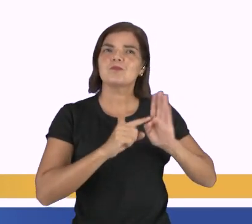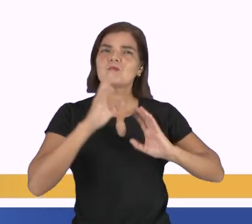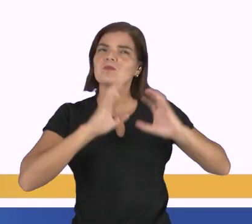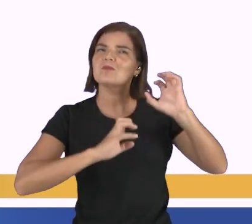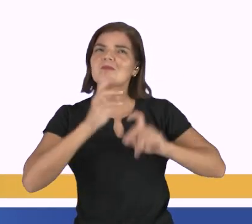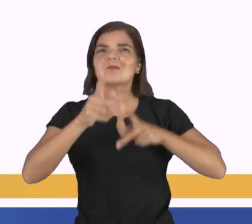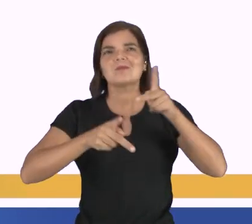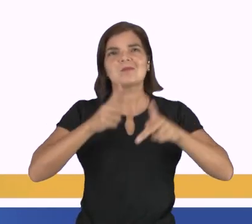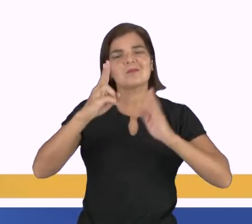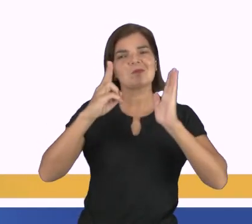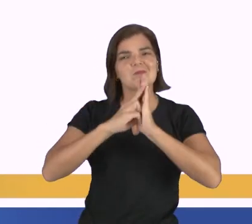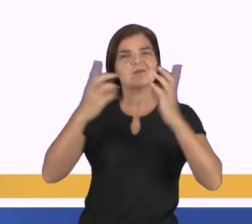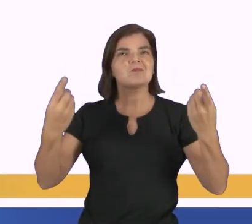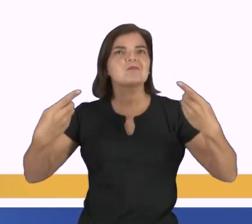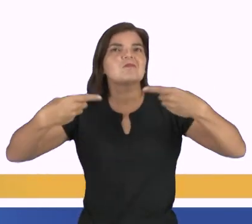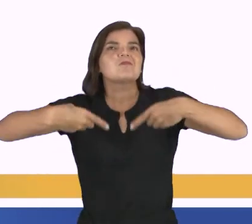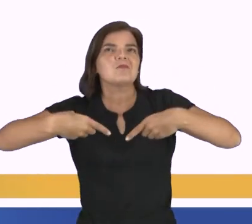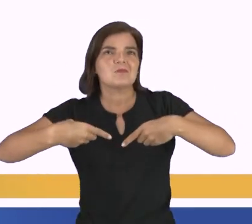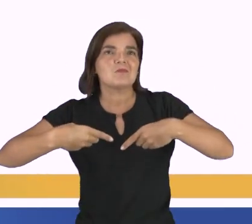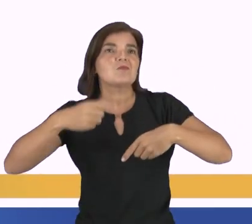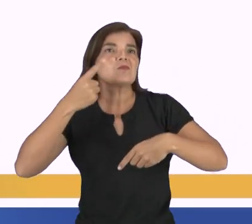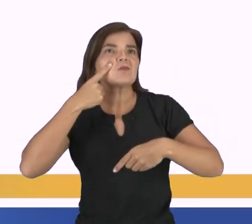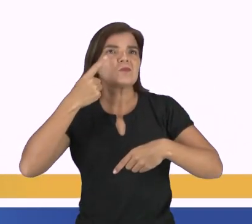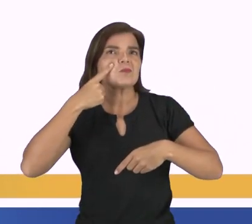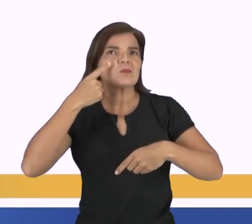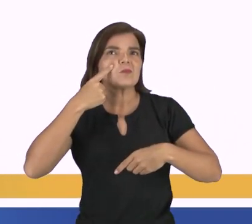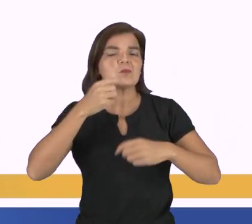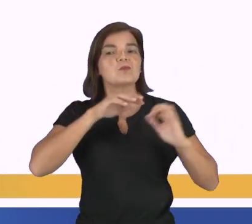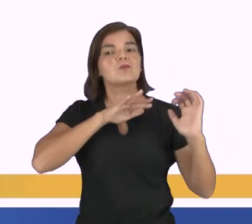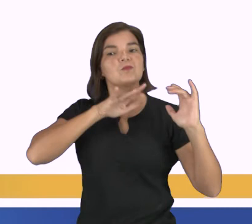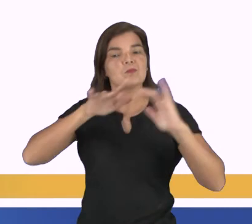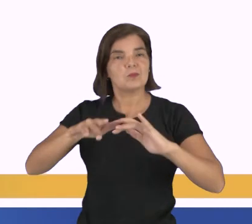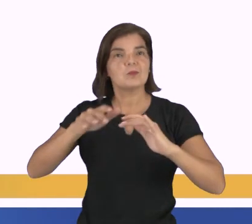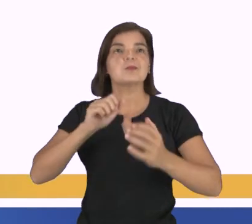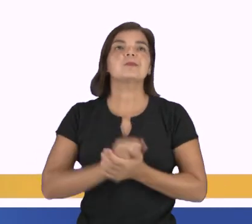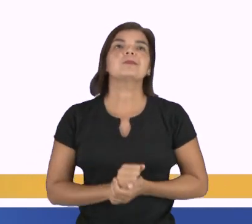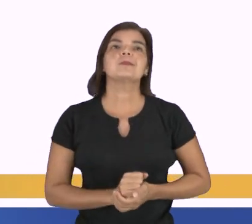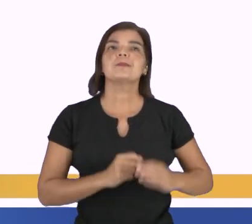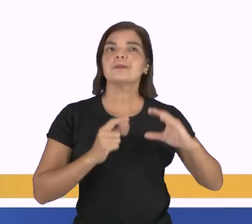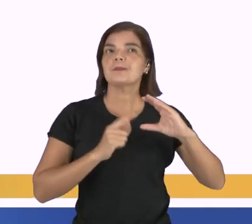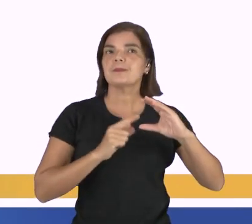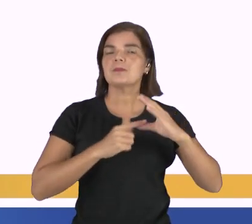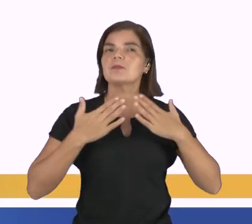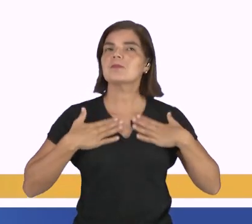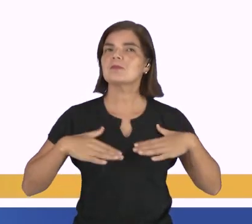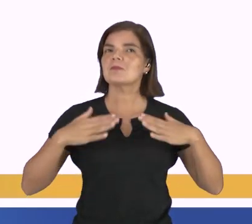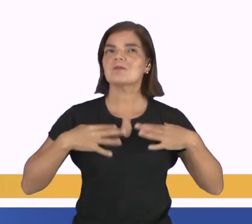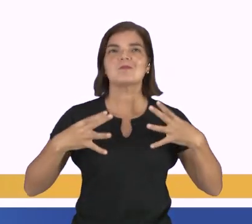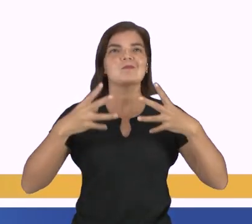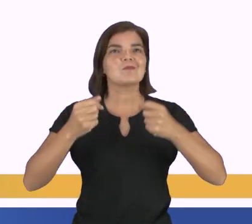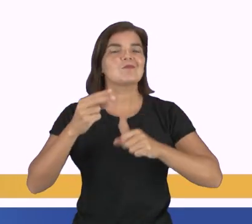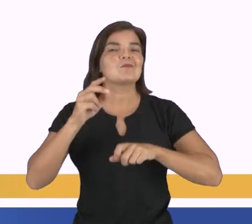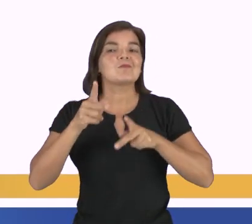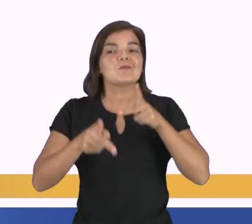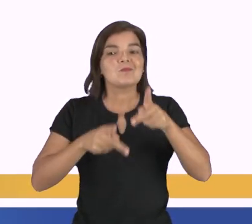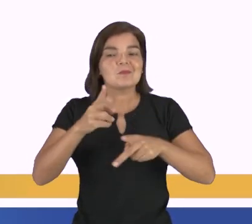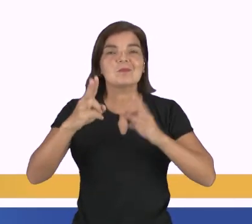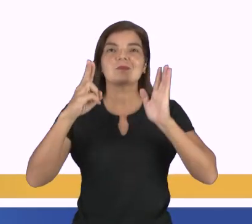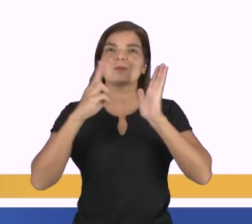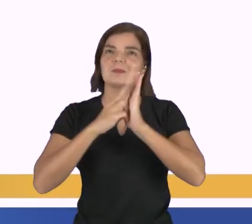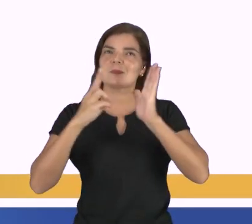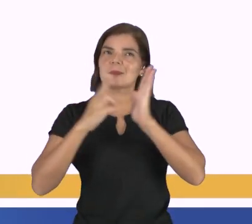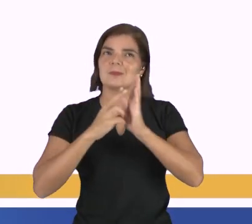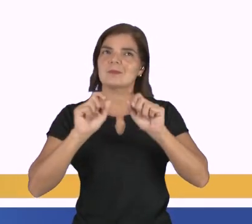entre populações indígenas rivais, estimulado pelos colonizadores, a passividade completa das populações